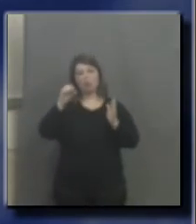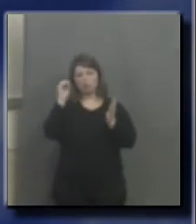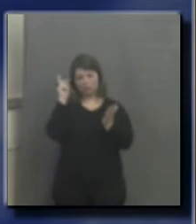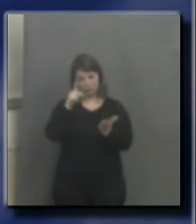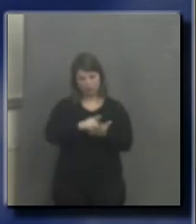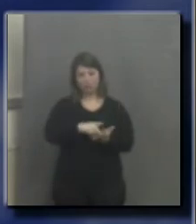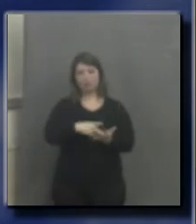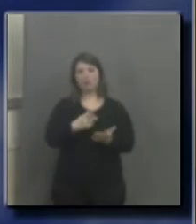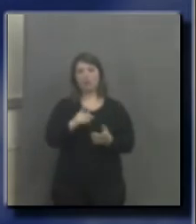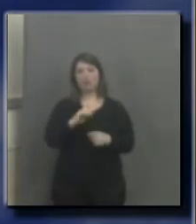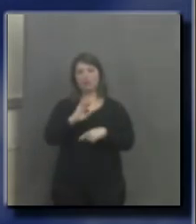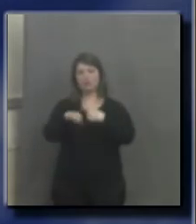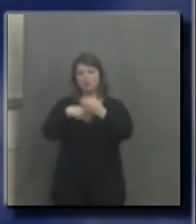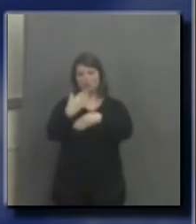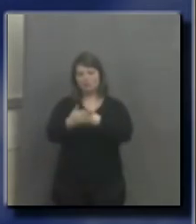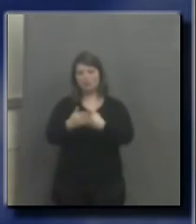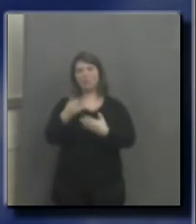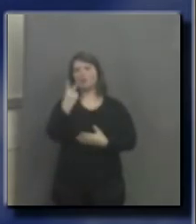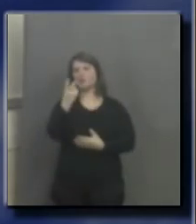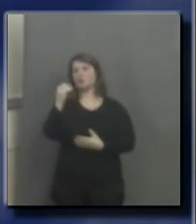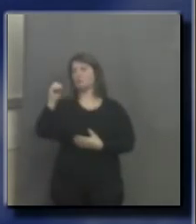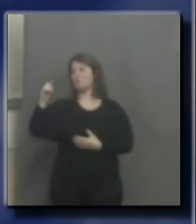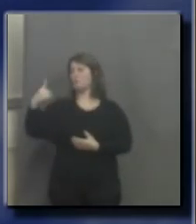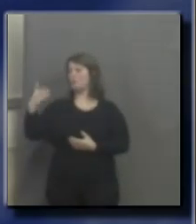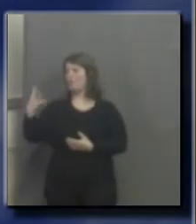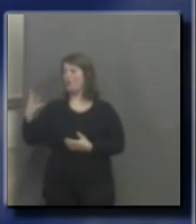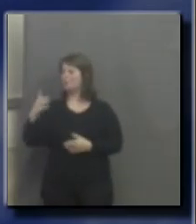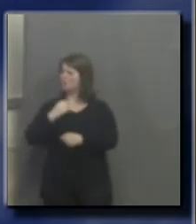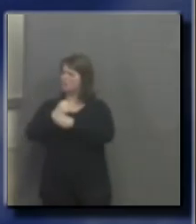já temos passado quase 14 anos,